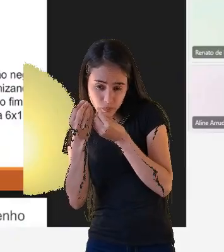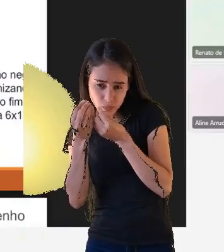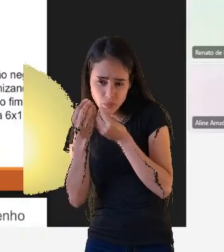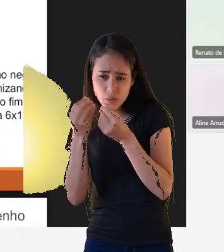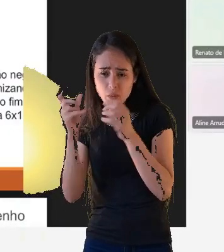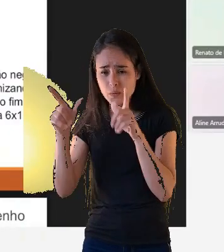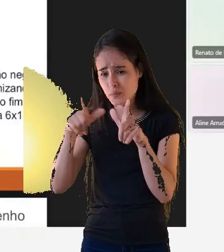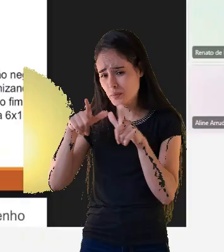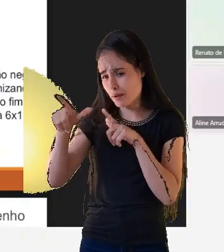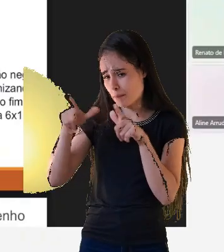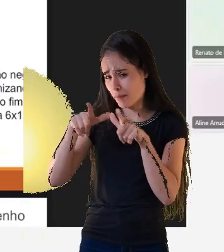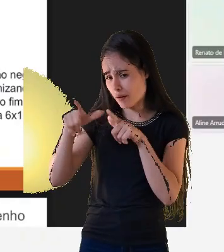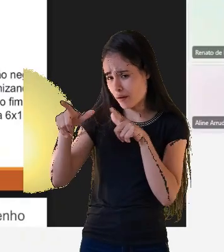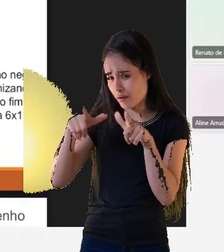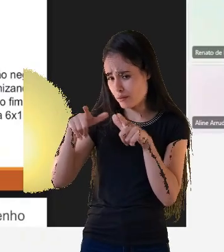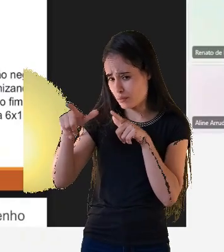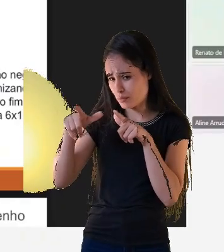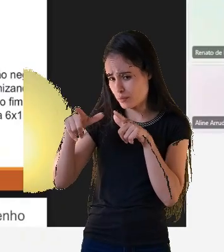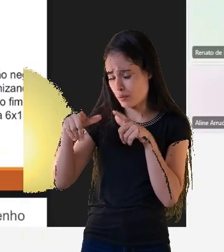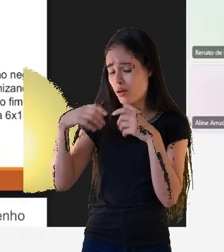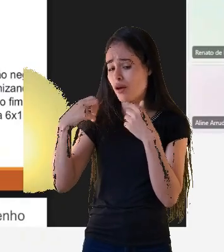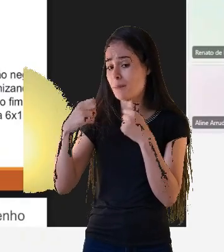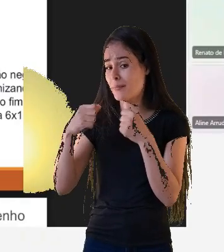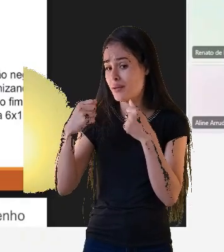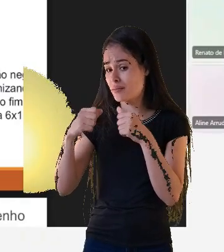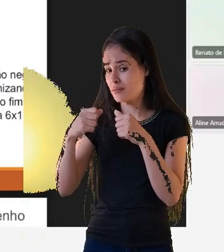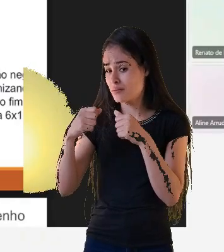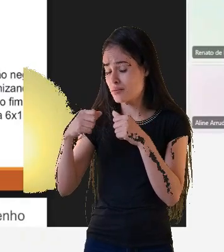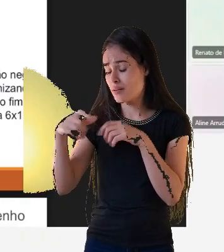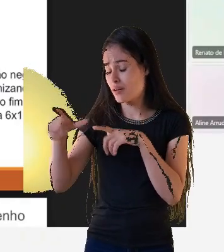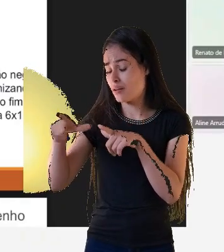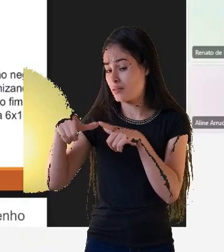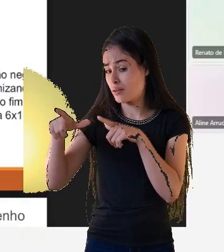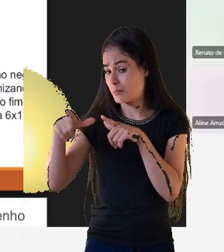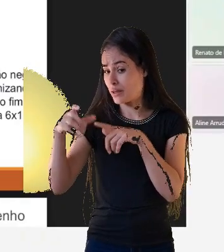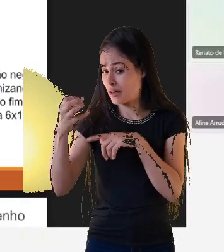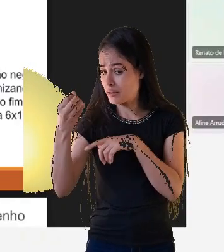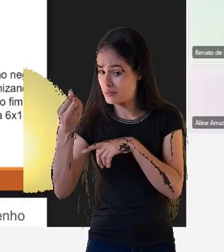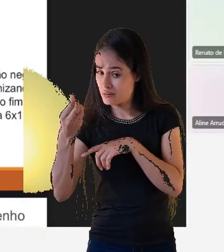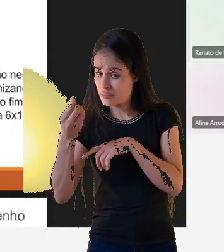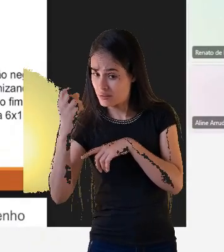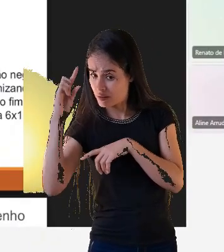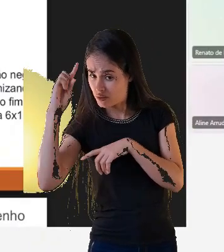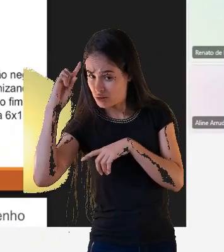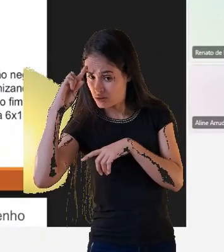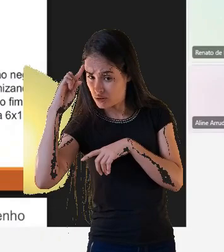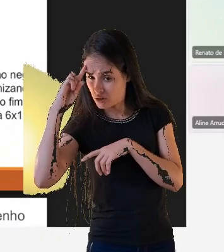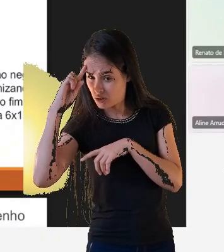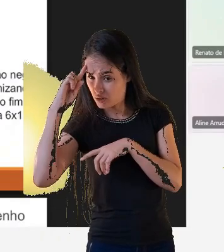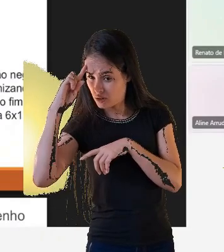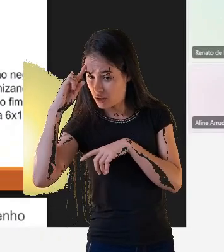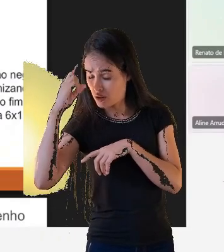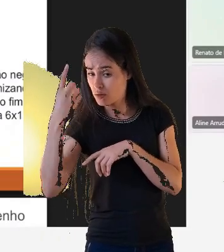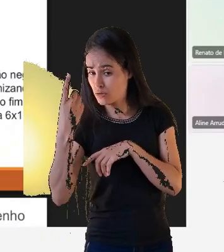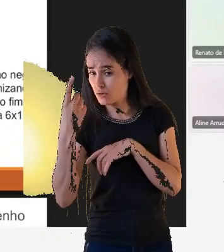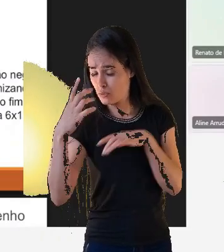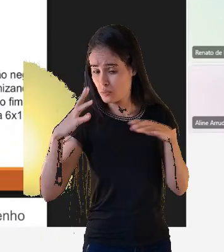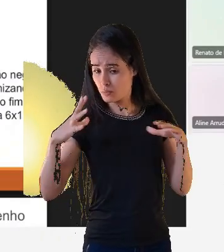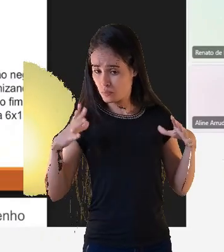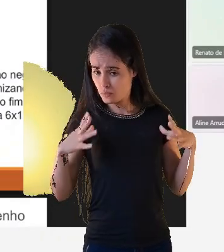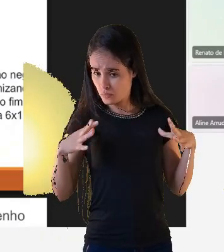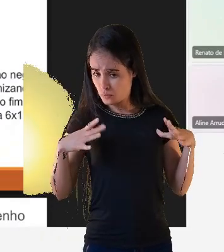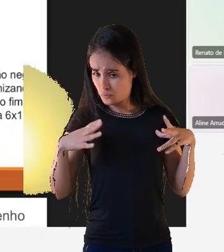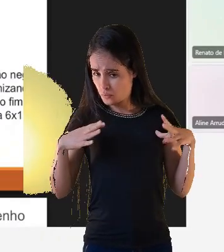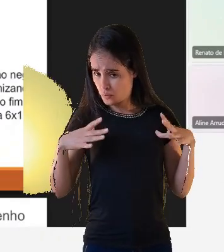né, para ilustrar muito o que a gente tem discutido sobre essa questão do trabalho no Brasil,